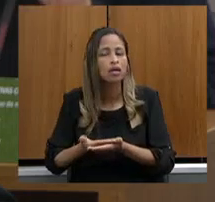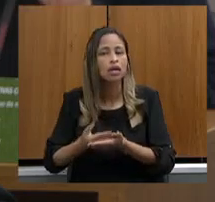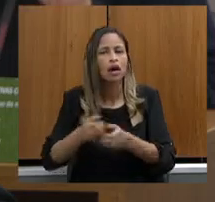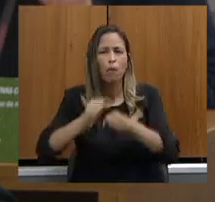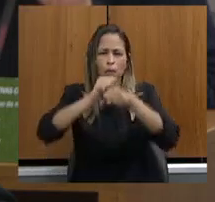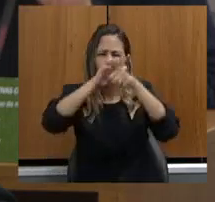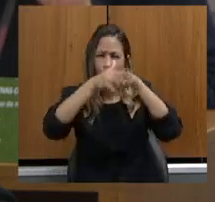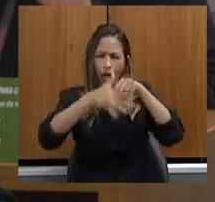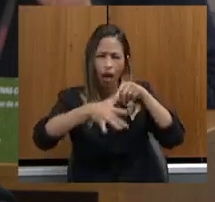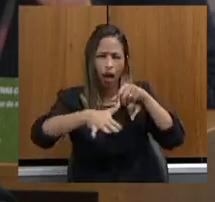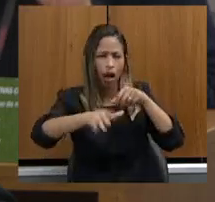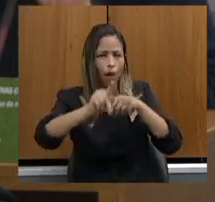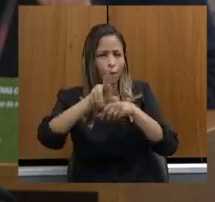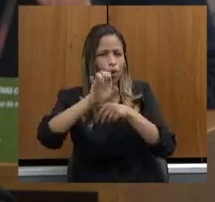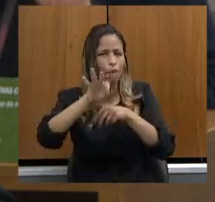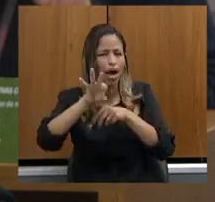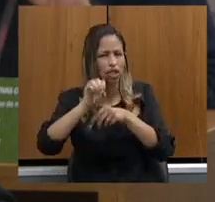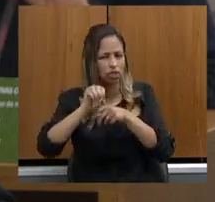Brumadinho